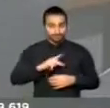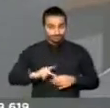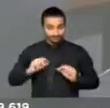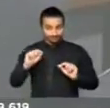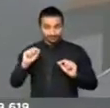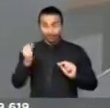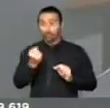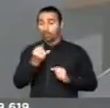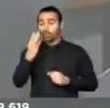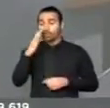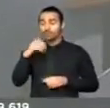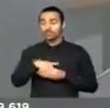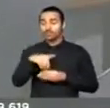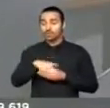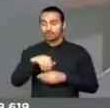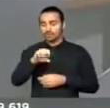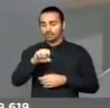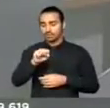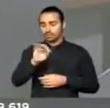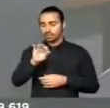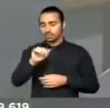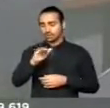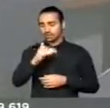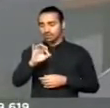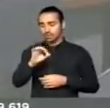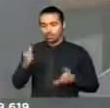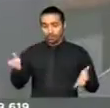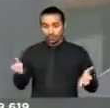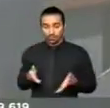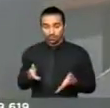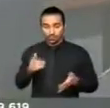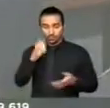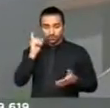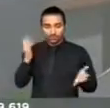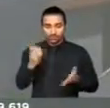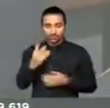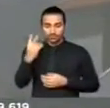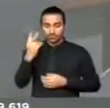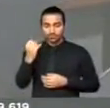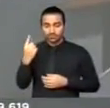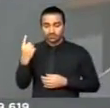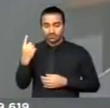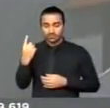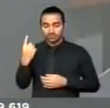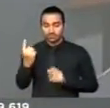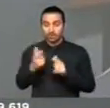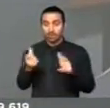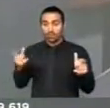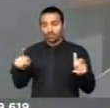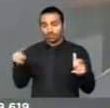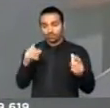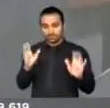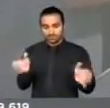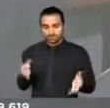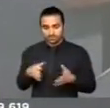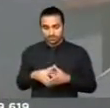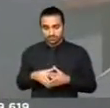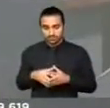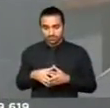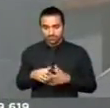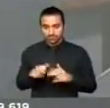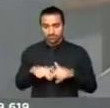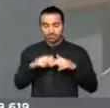que foi divulgado pelo Estadão ontem e hoje, já são 271, maioria absoluta. Portanto, esse governo